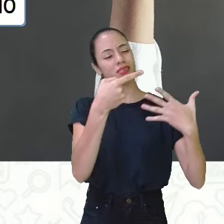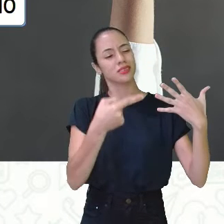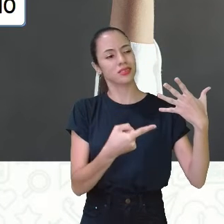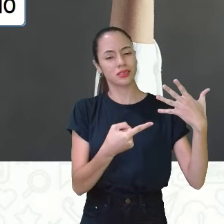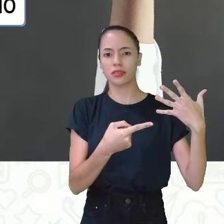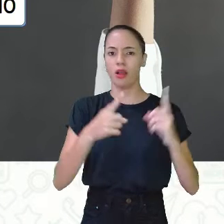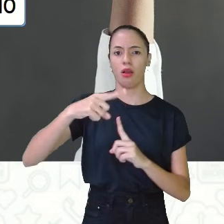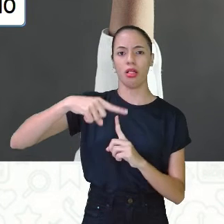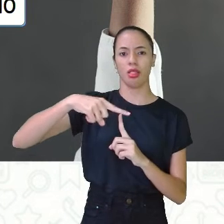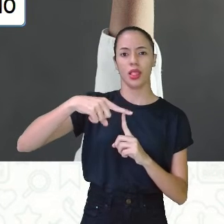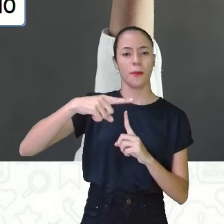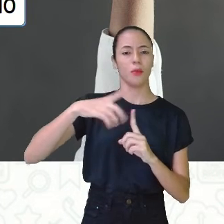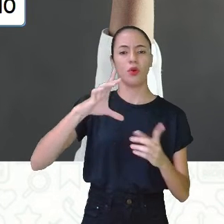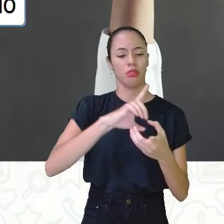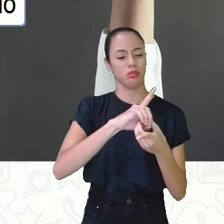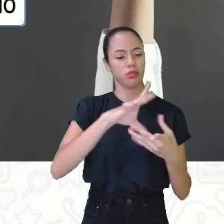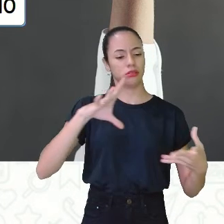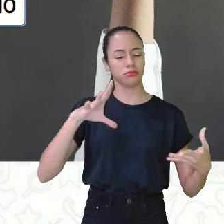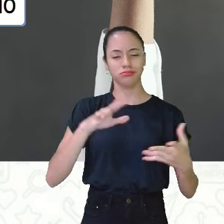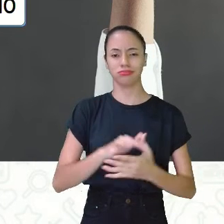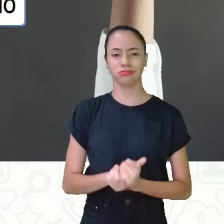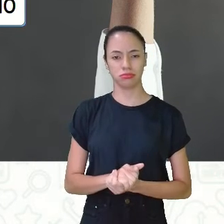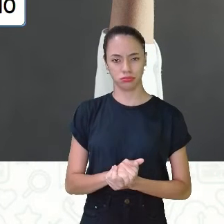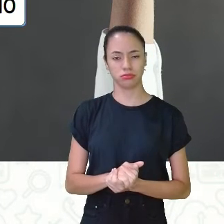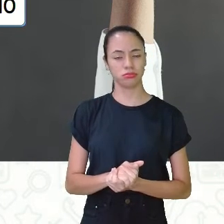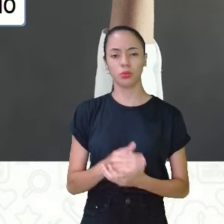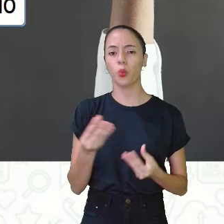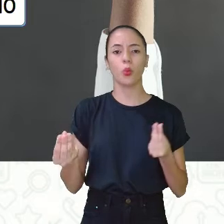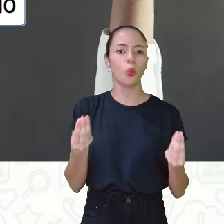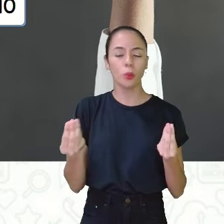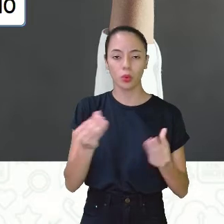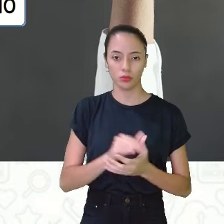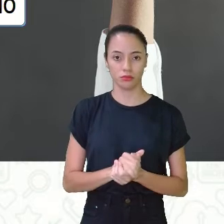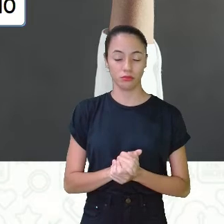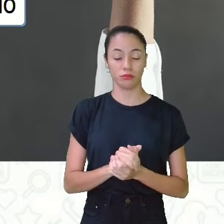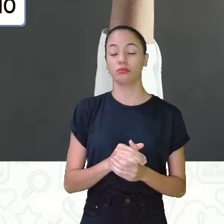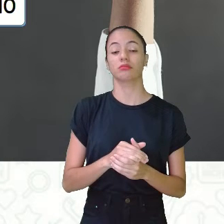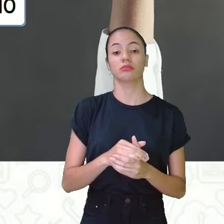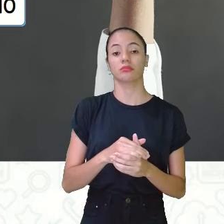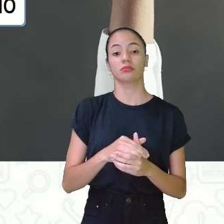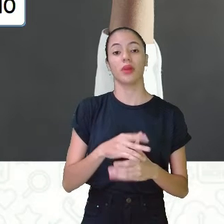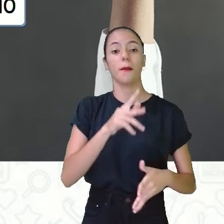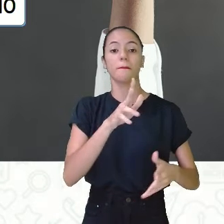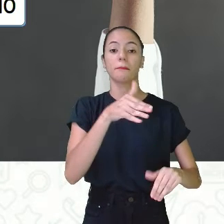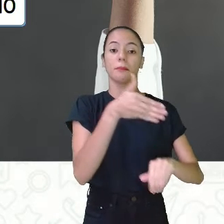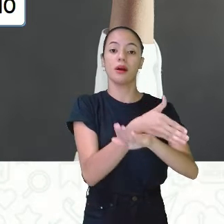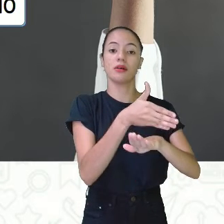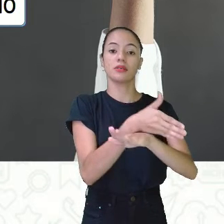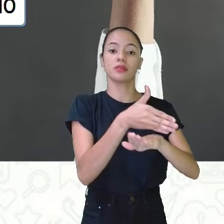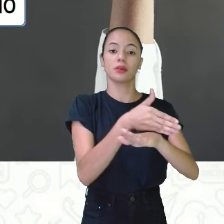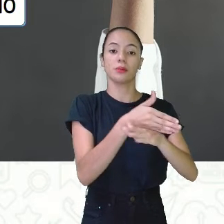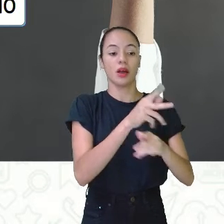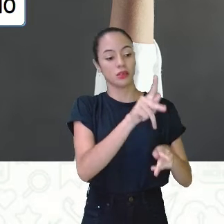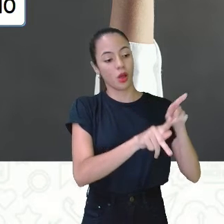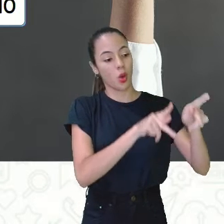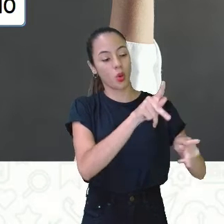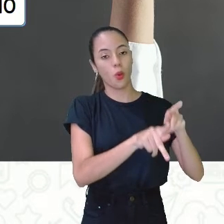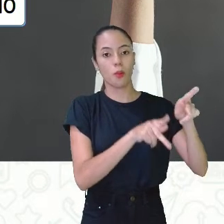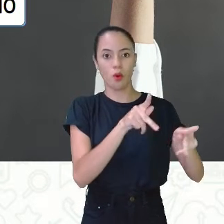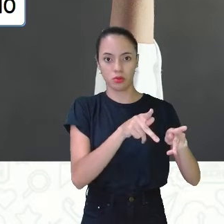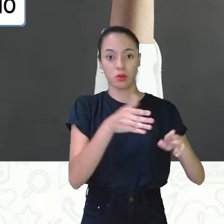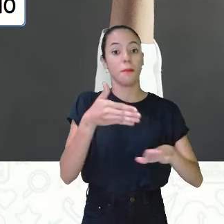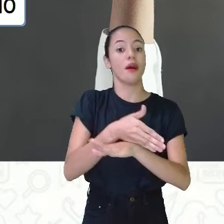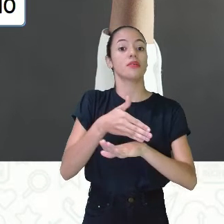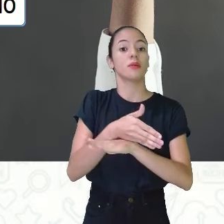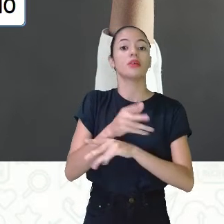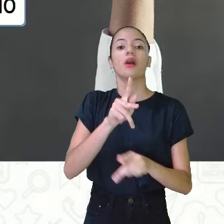regime democrático? A participação pública, olha aí, o poder do povo, né? Essa participação